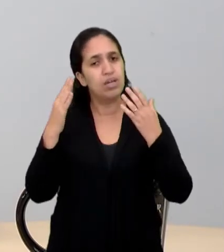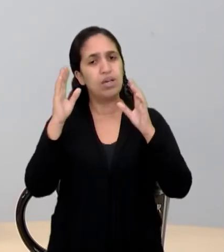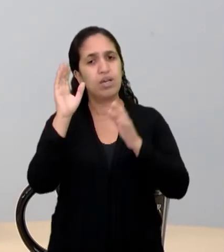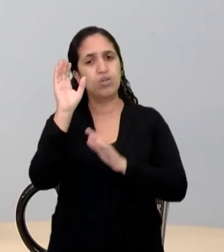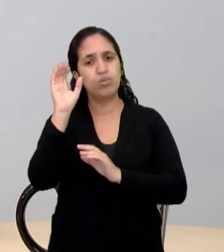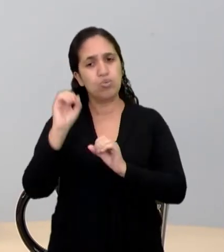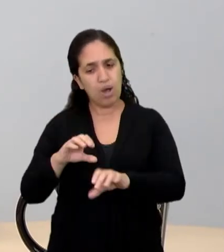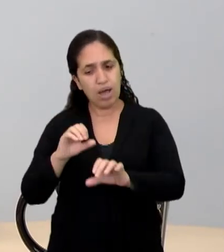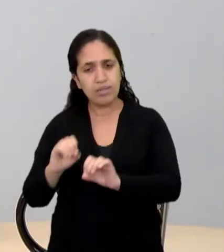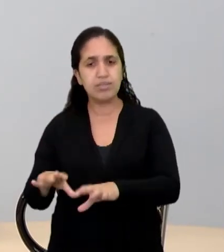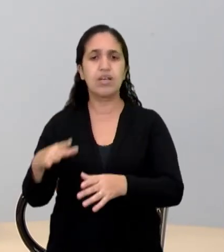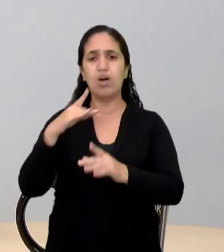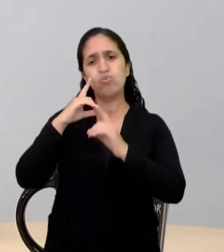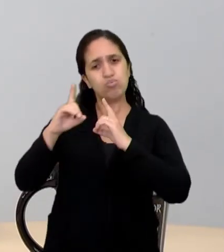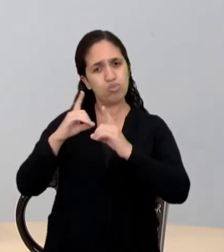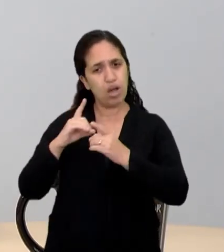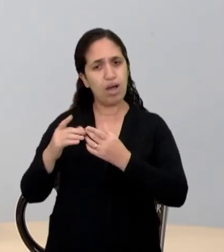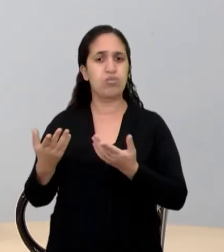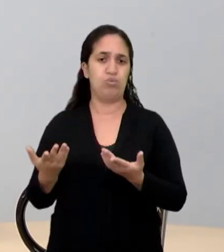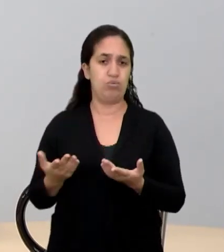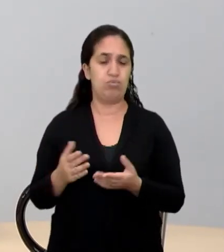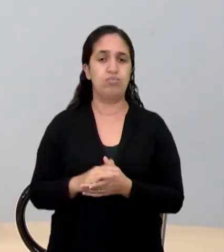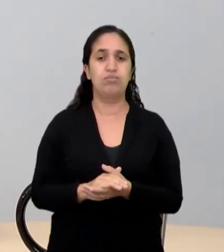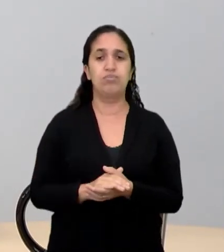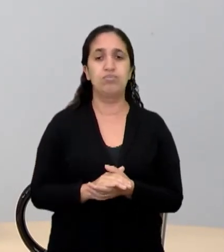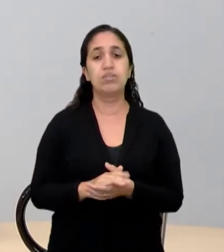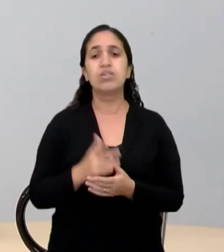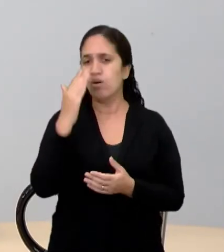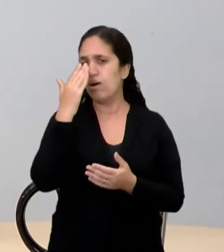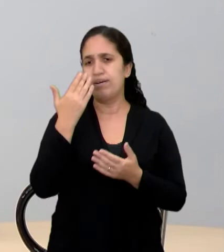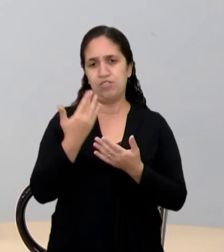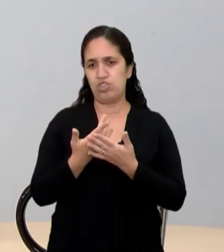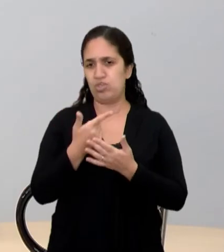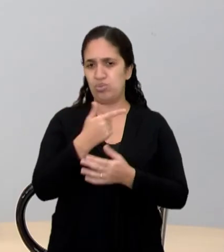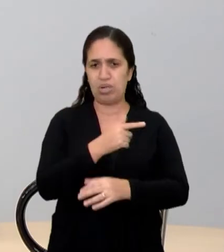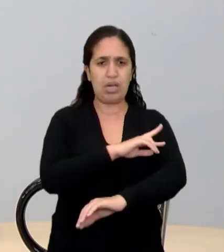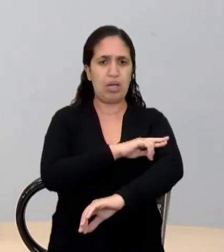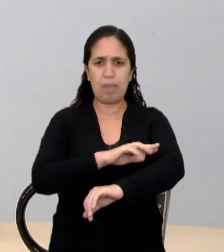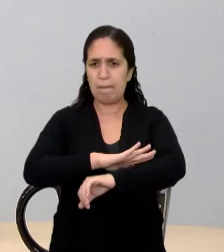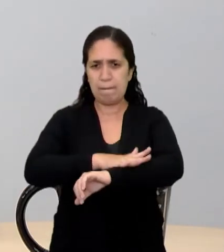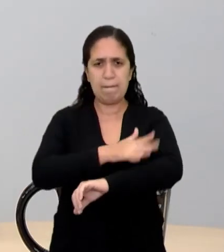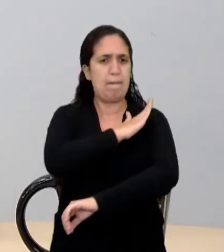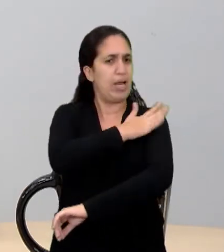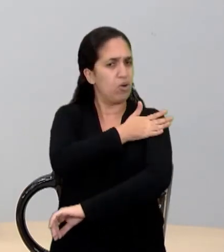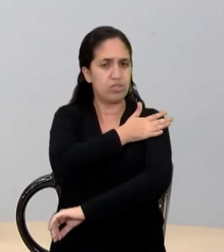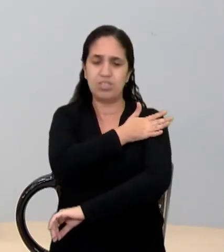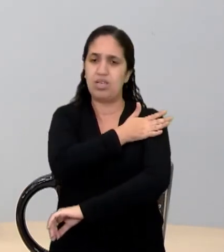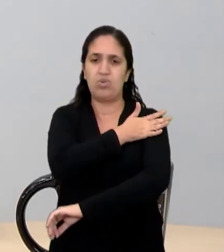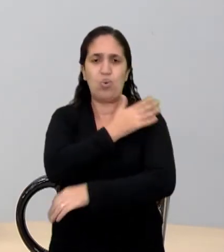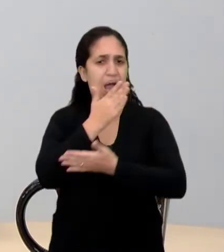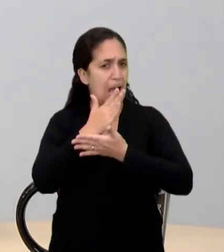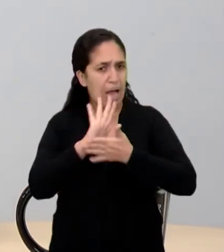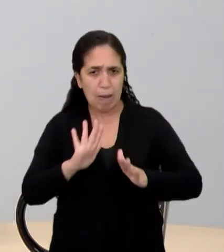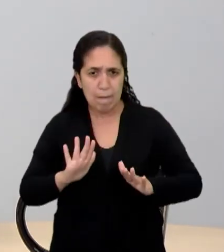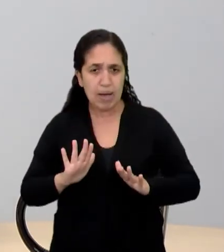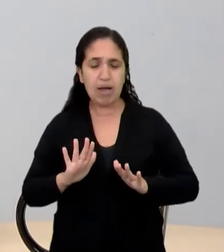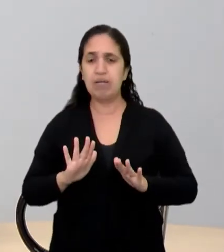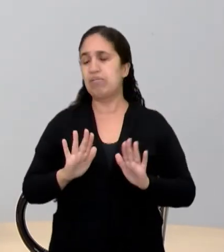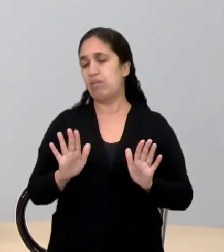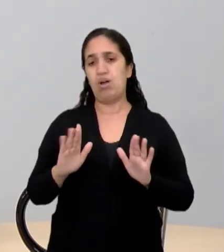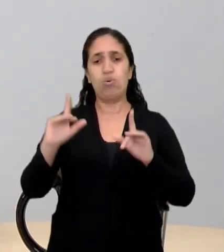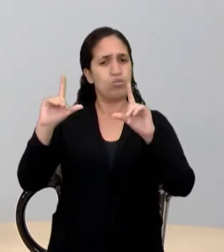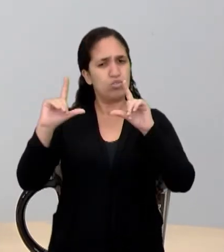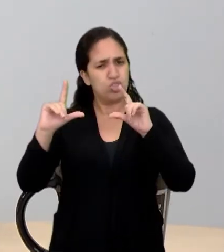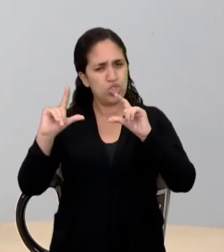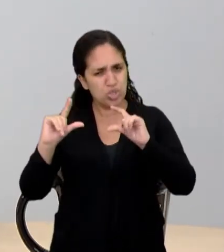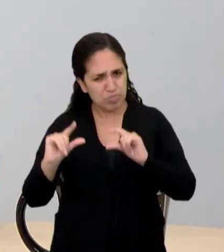do diálogo. E acredito que não conseguiremos acabar com o preconceito, mas eliminar e